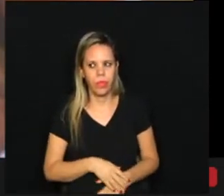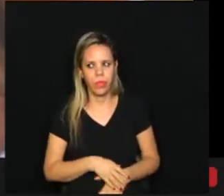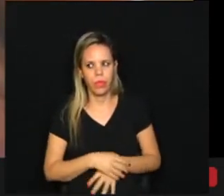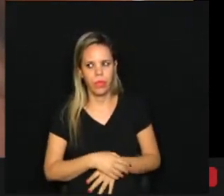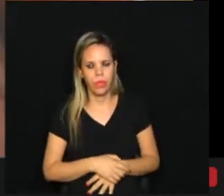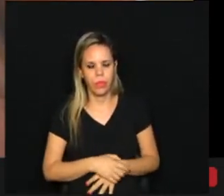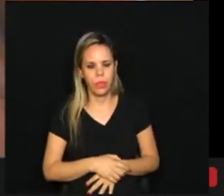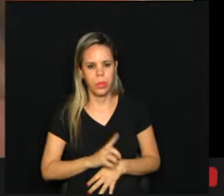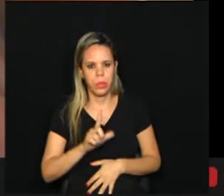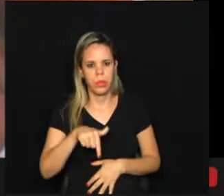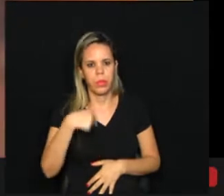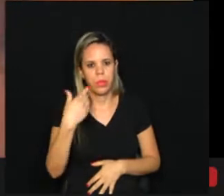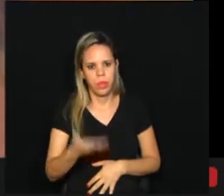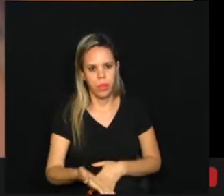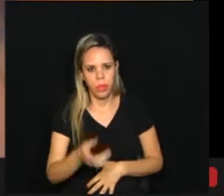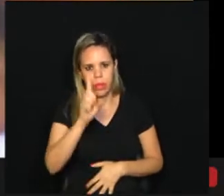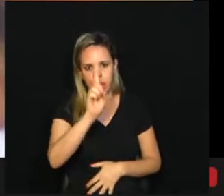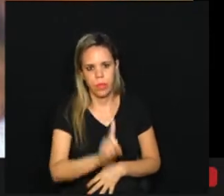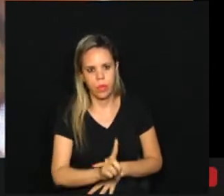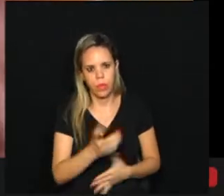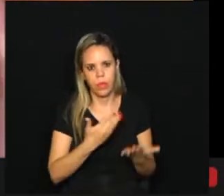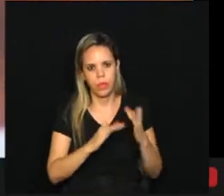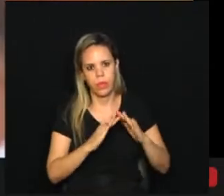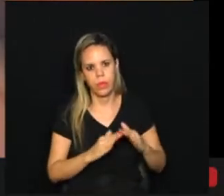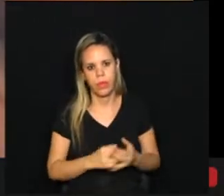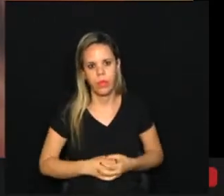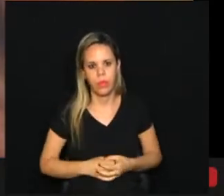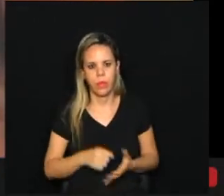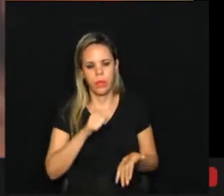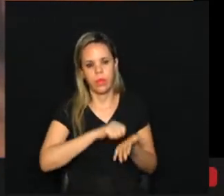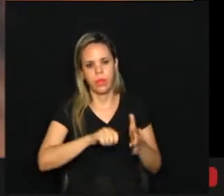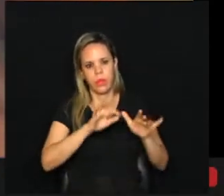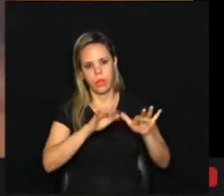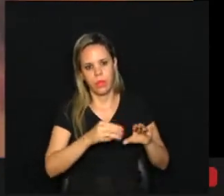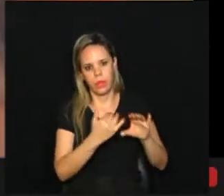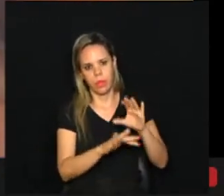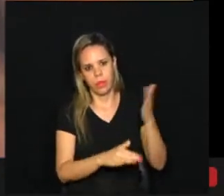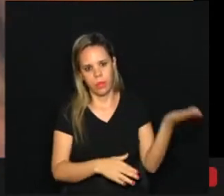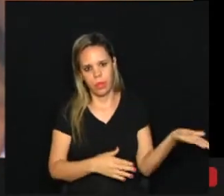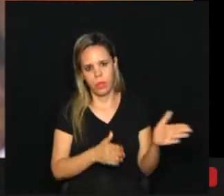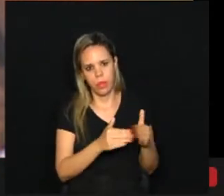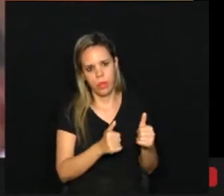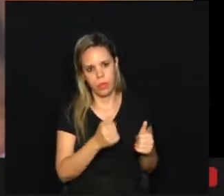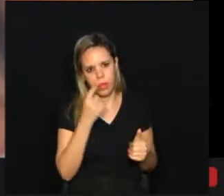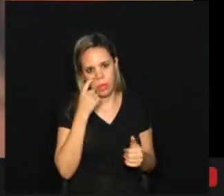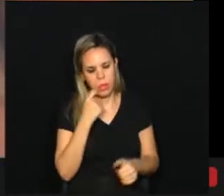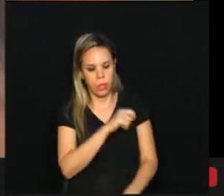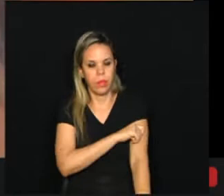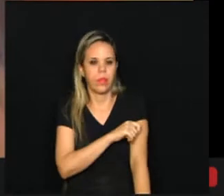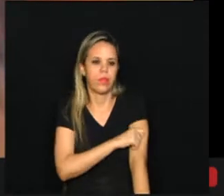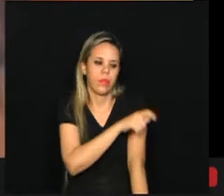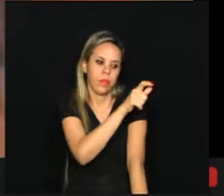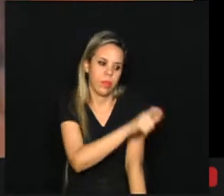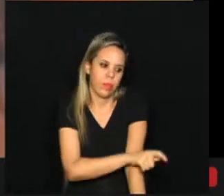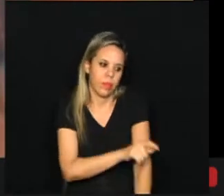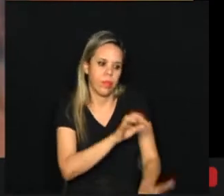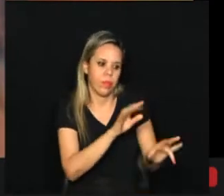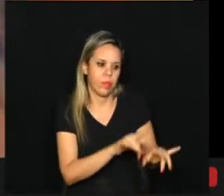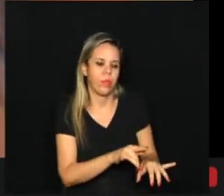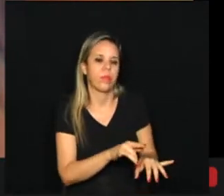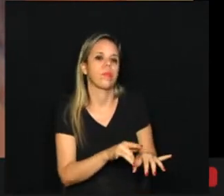Em seguida, a diretora da escola escreveu uma mensagem pedindo para que a pessoa que